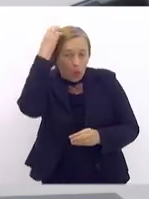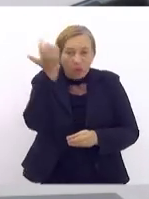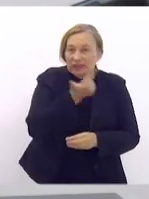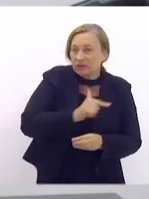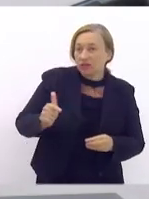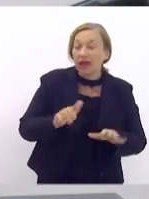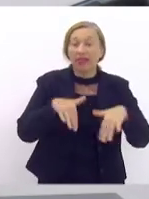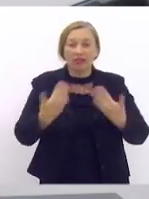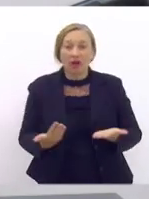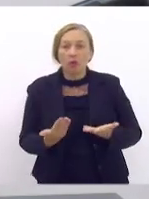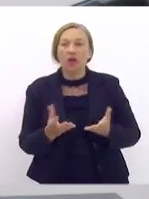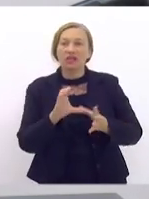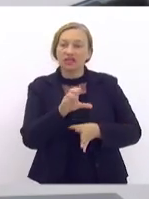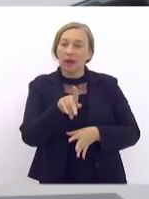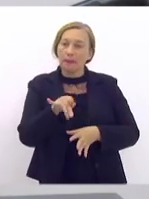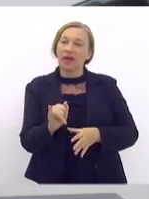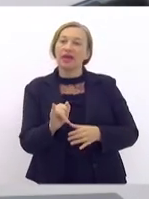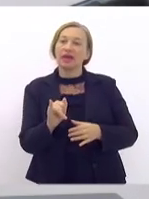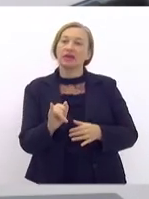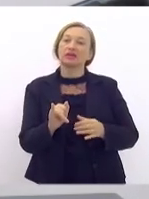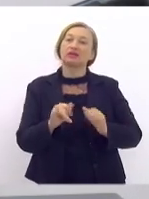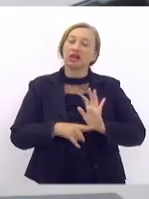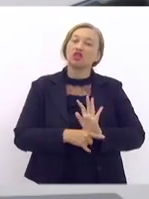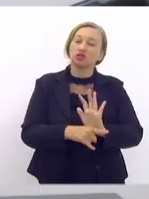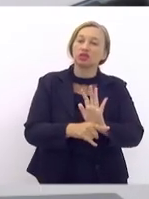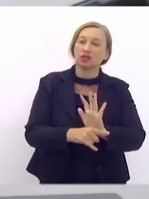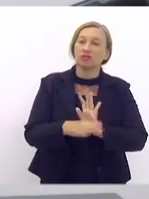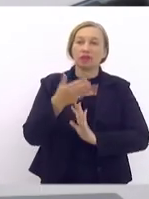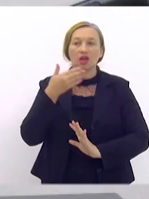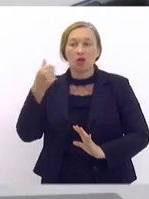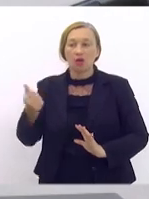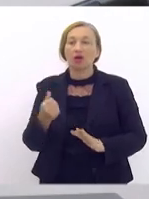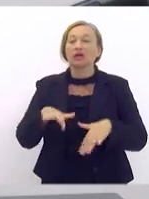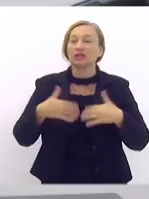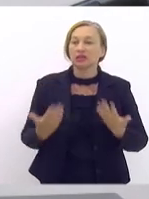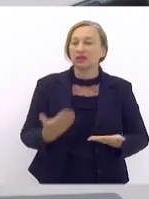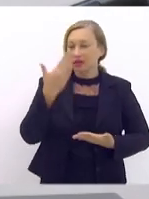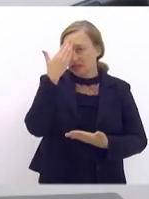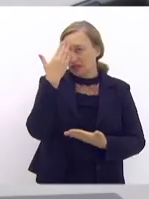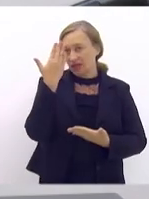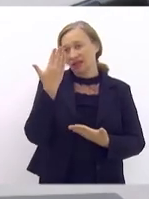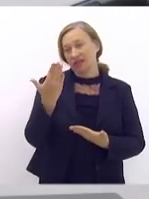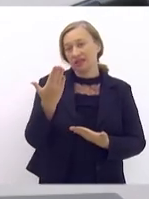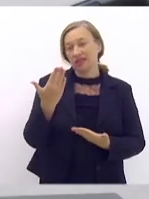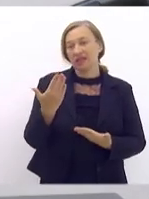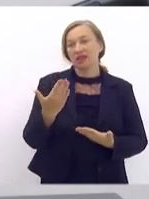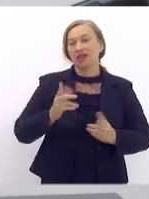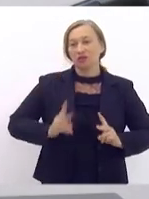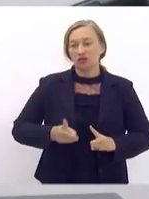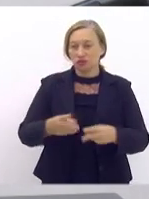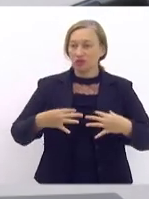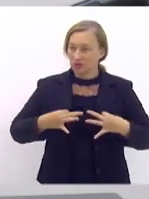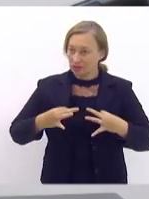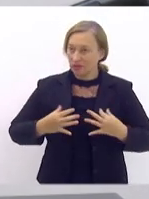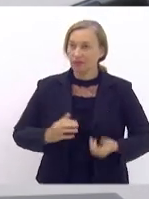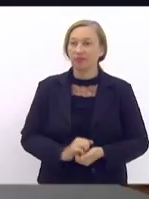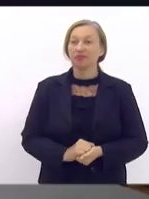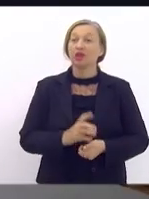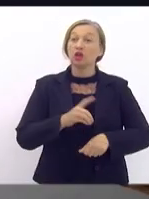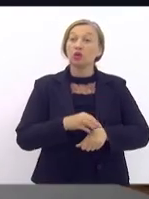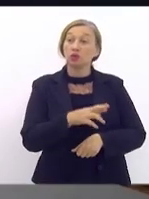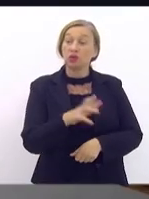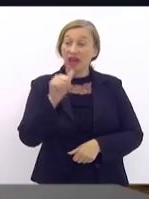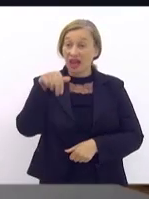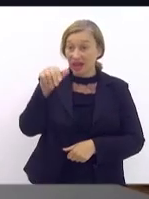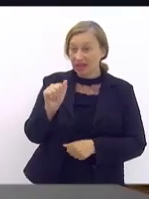essa CPI com certeza trará grandes contribuições. Agradecer e continuar aqui à disposição. Doutora Ana,